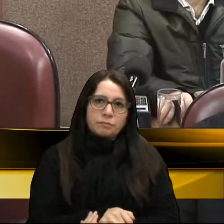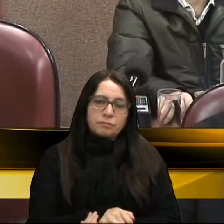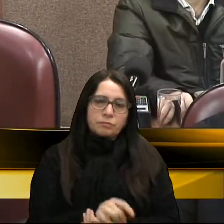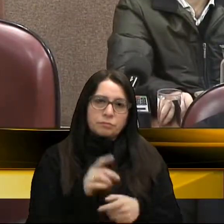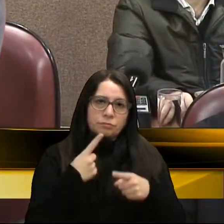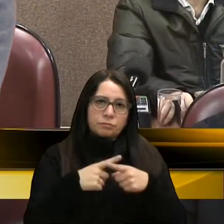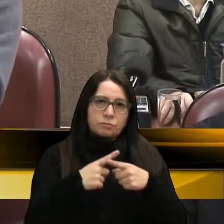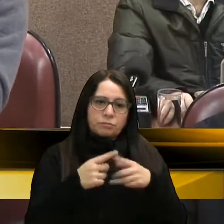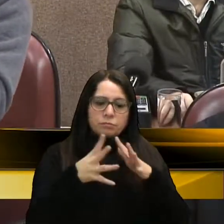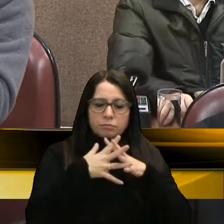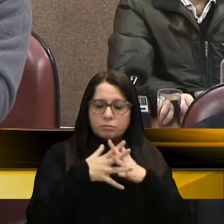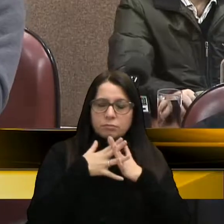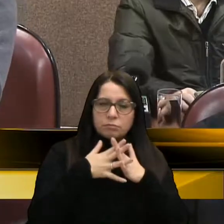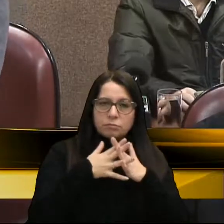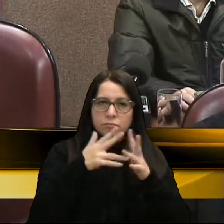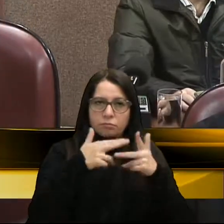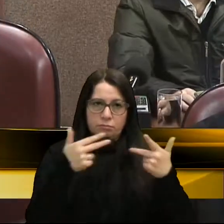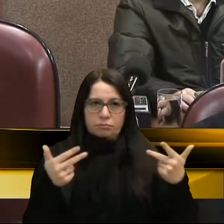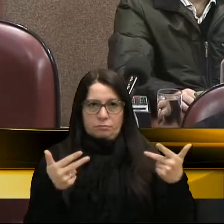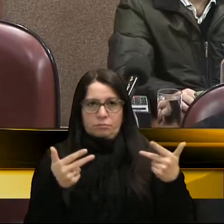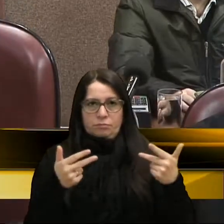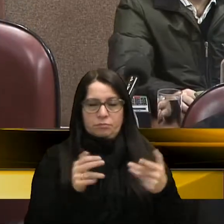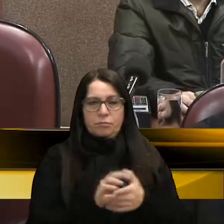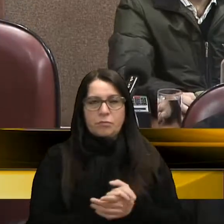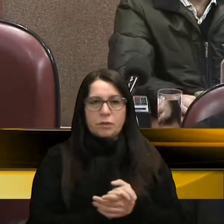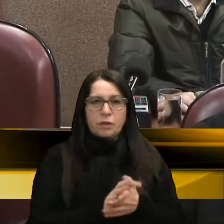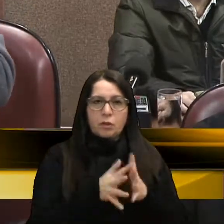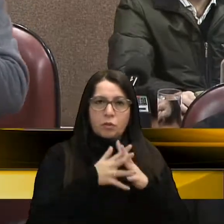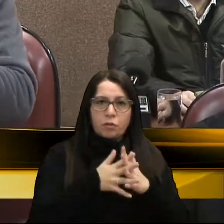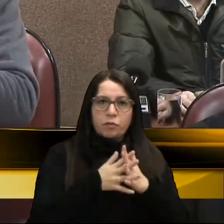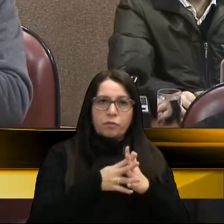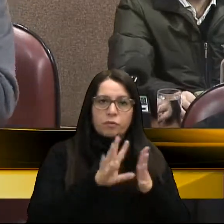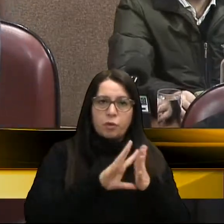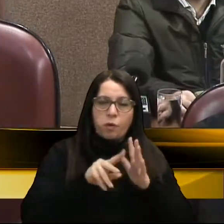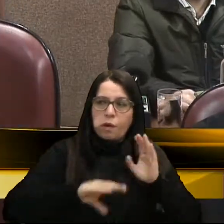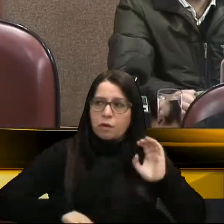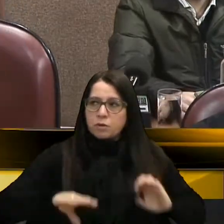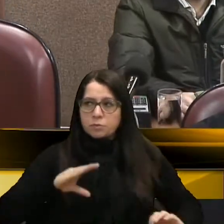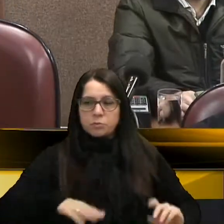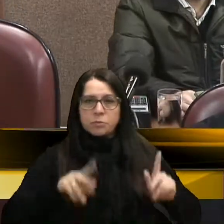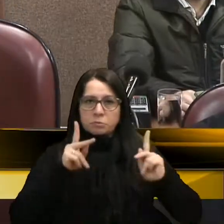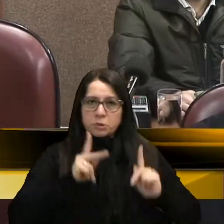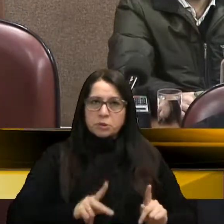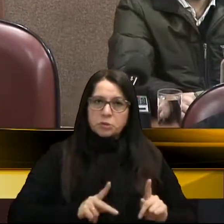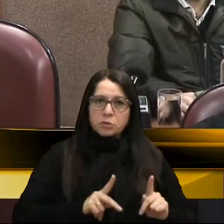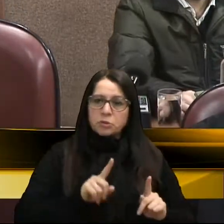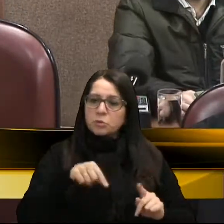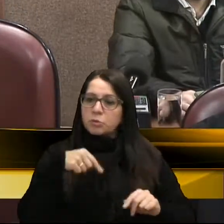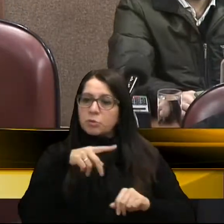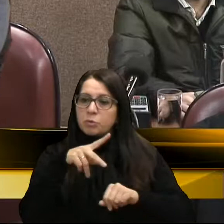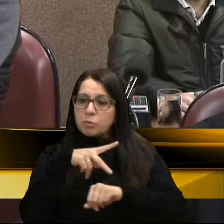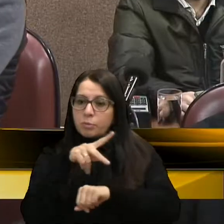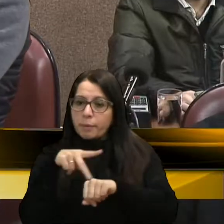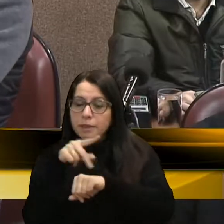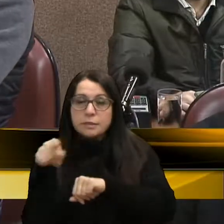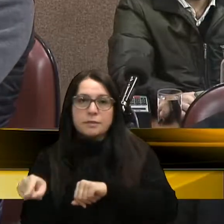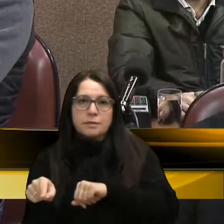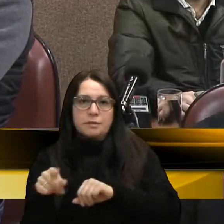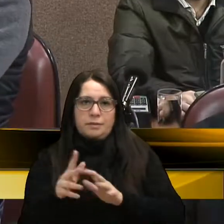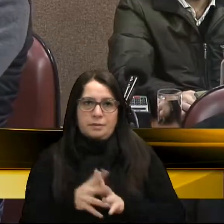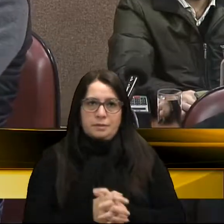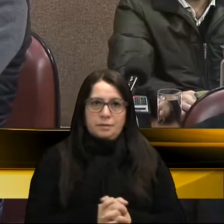Porque confundem as coisas. Confundem a corrupção, as pessoas com a nossa pátria.